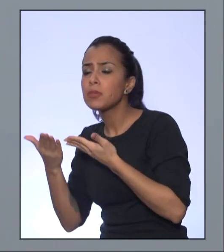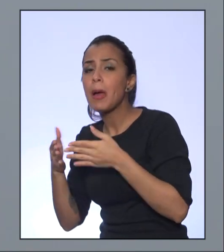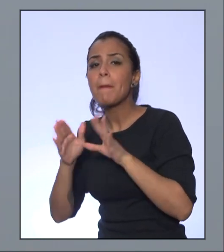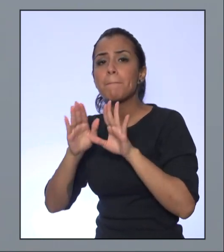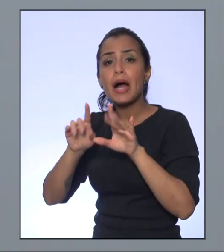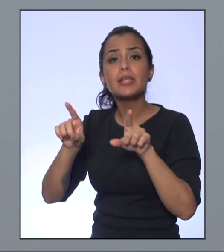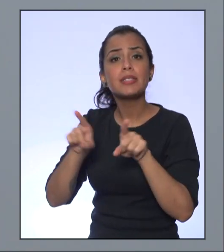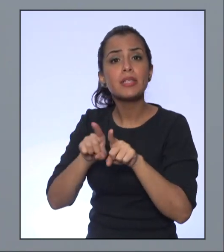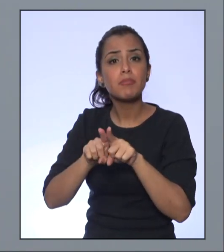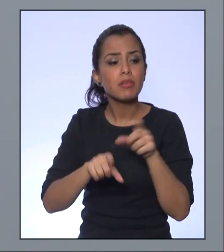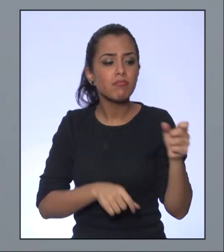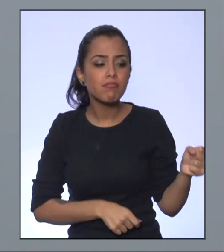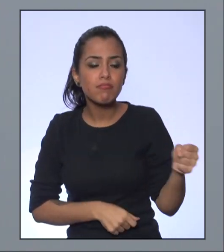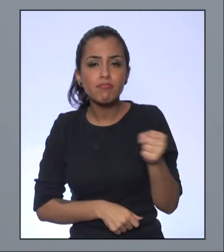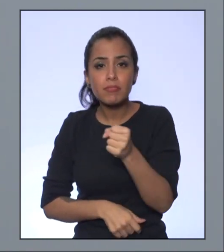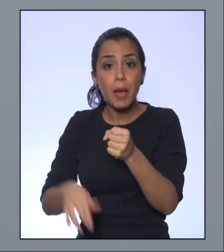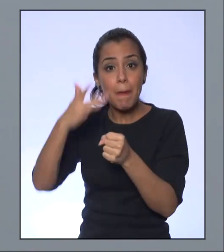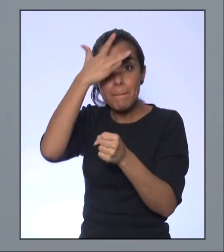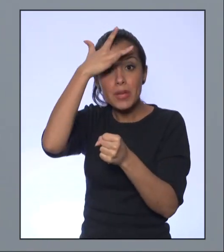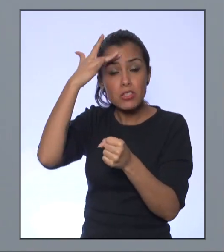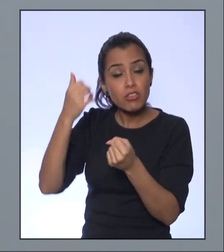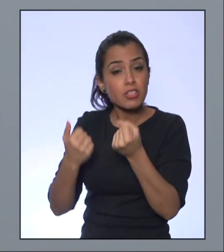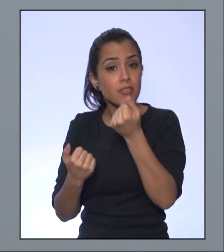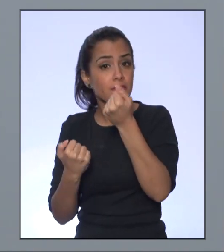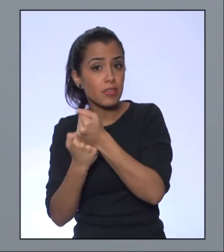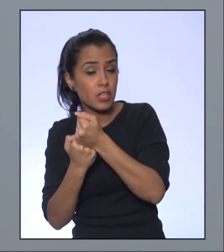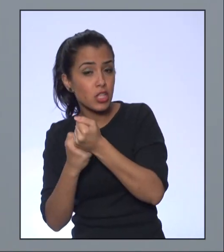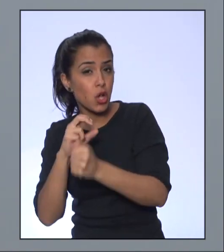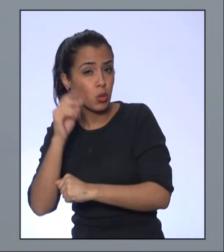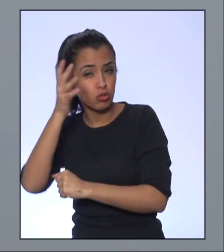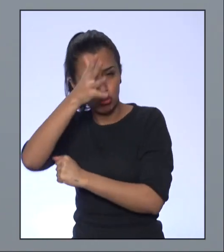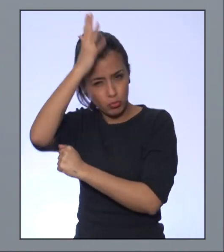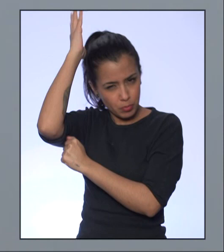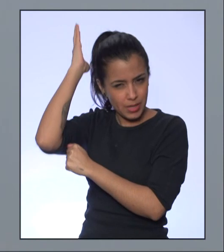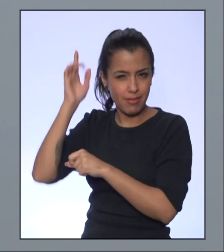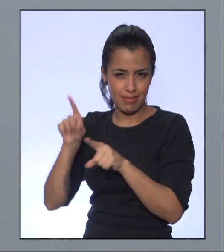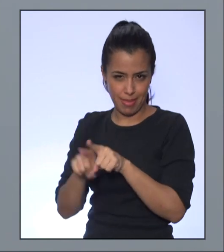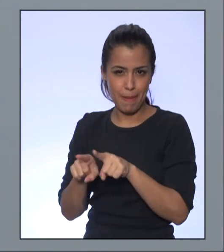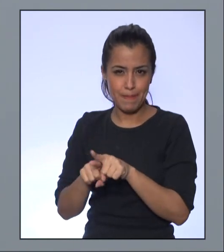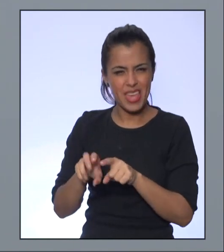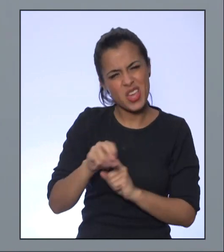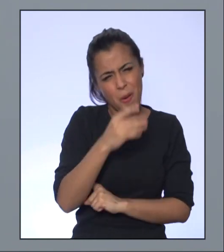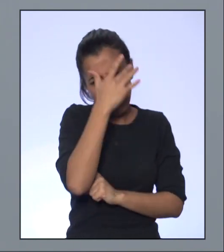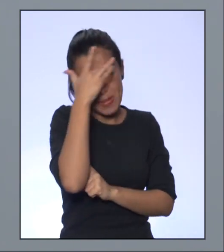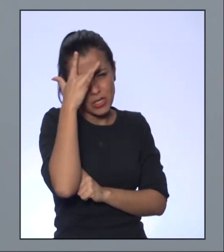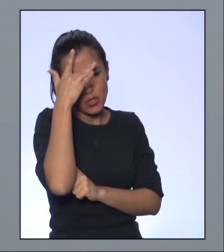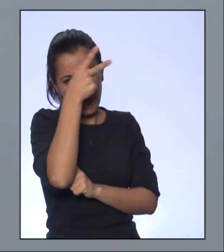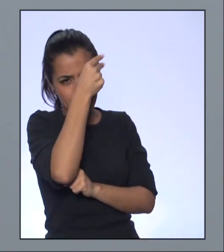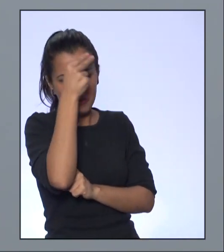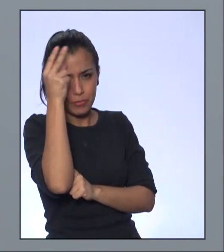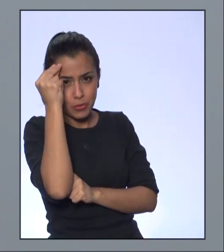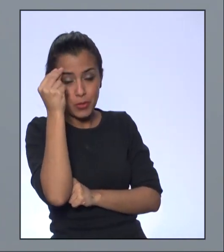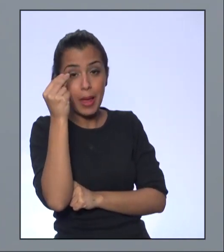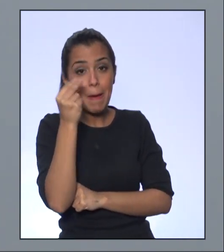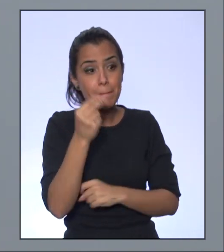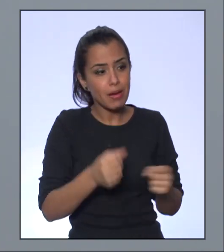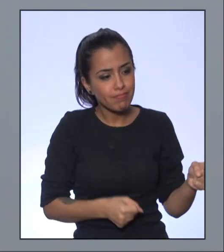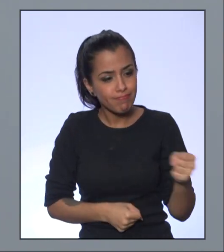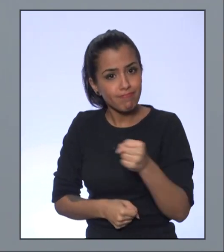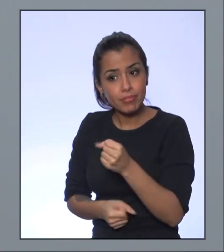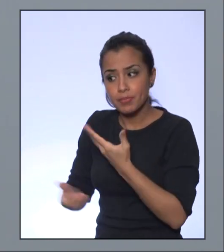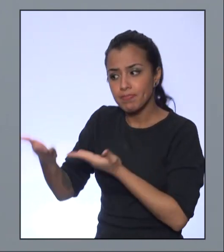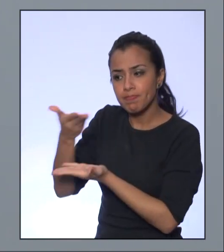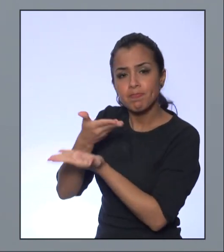trazer alguém da Defesa Civil ou do Corpo de Bombeiro, ou alguém da prefeitura para ajudar a dialogar com vocês